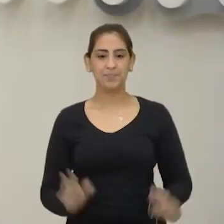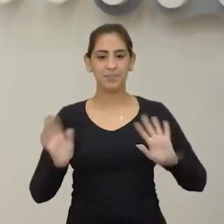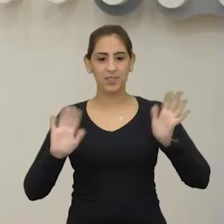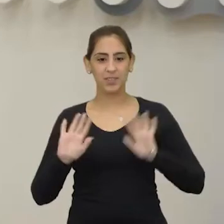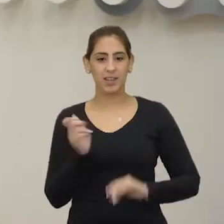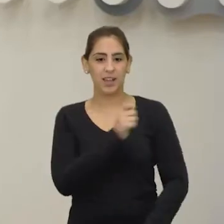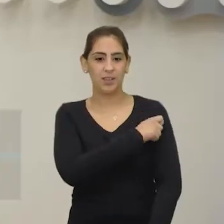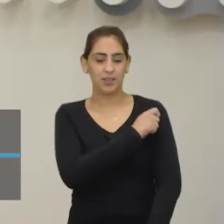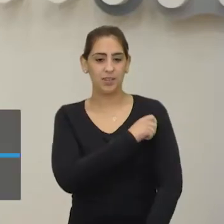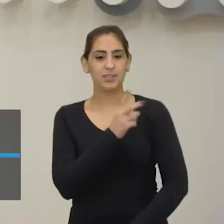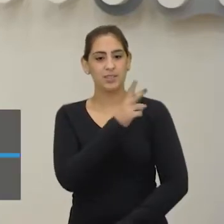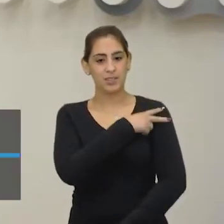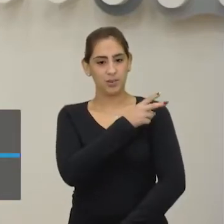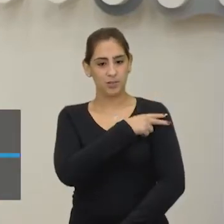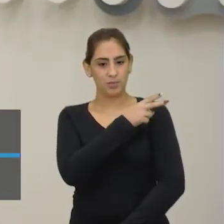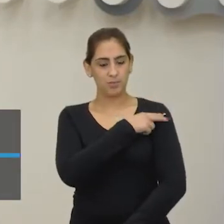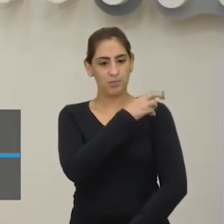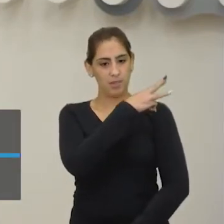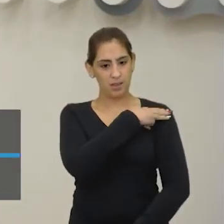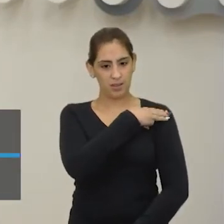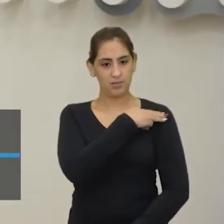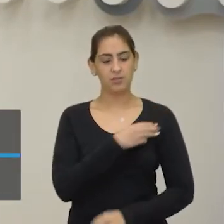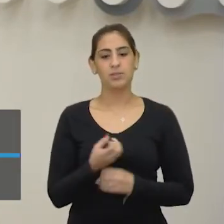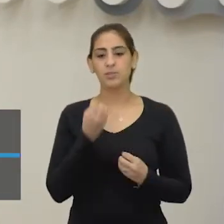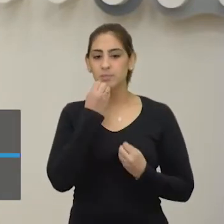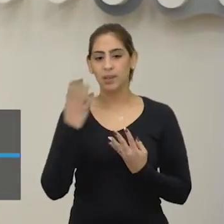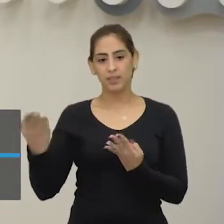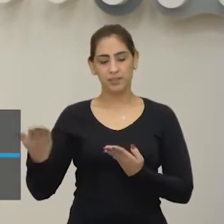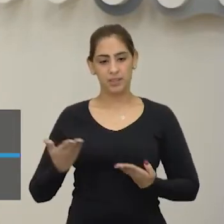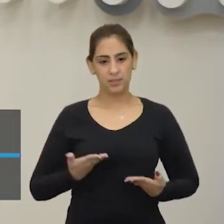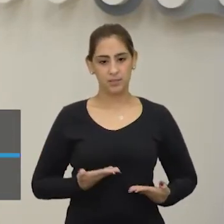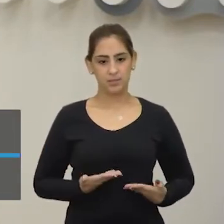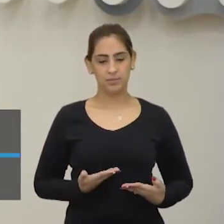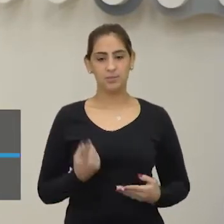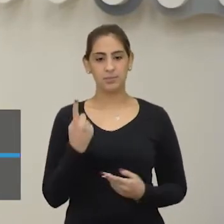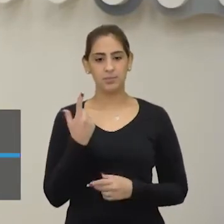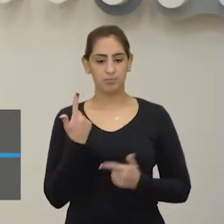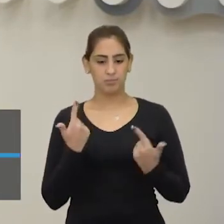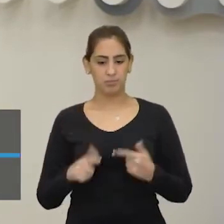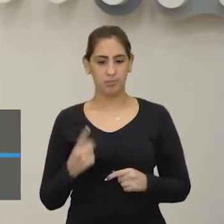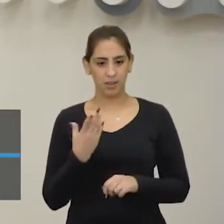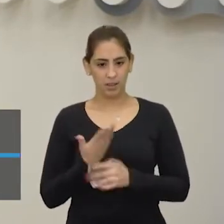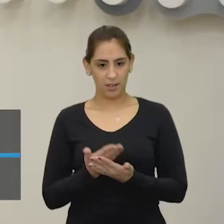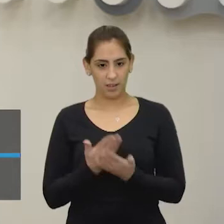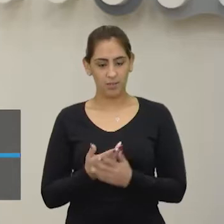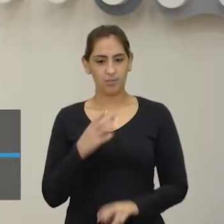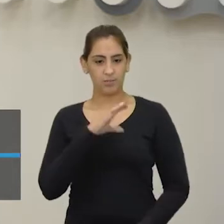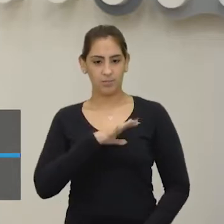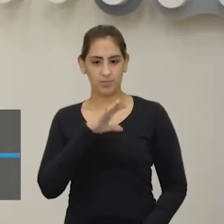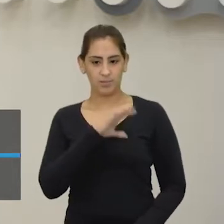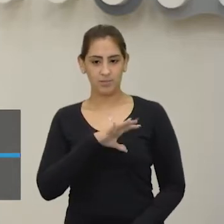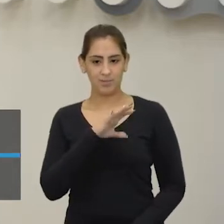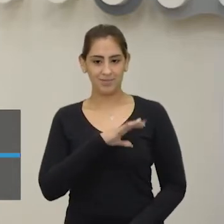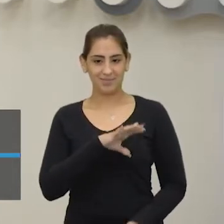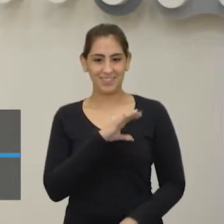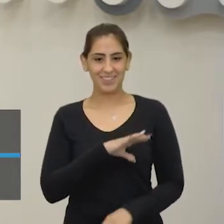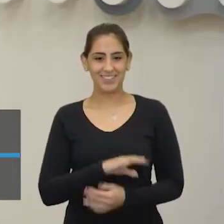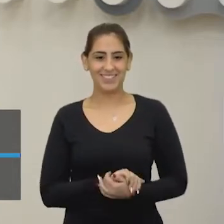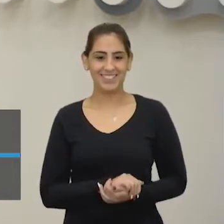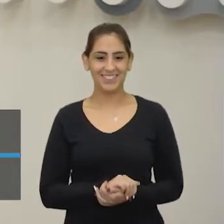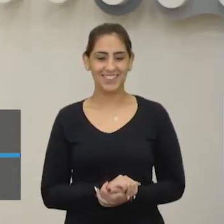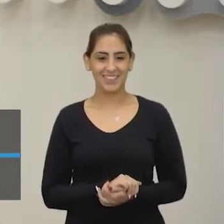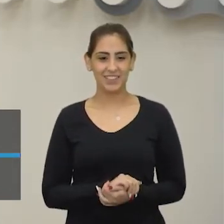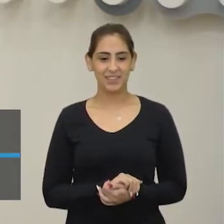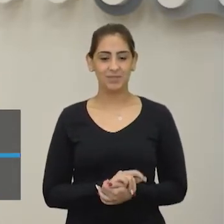Olá, alunos da segunda série do ensino médio, sejam todos bem-vindos a mais uma aula de língua portuguesa. Eu sou a professora Tayane e